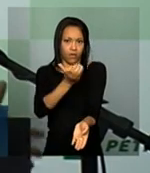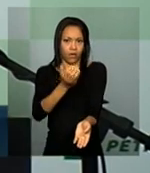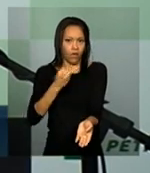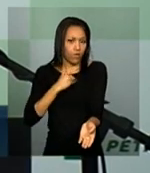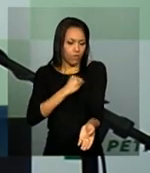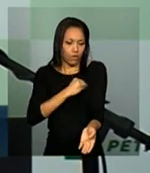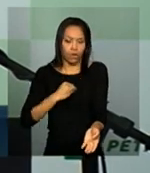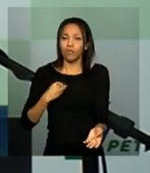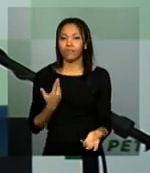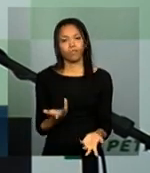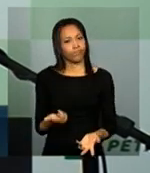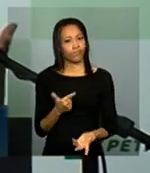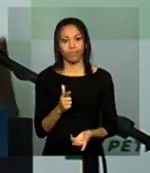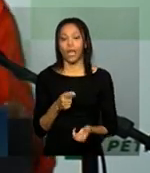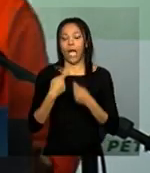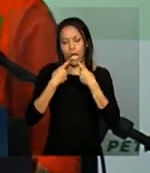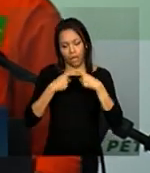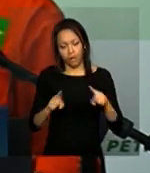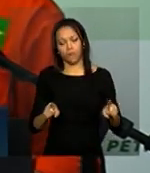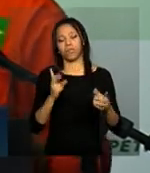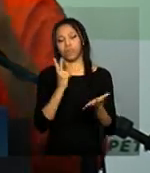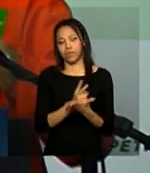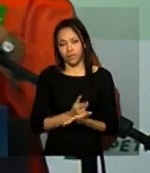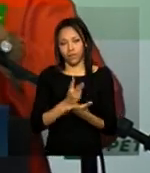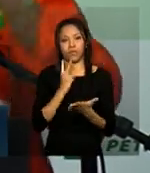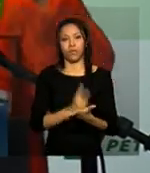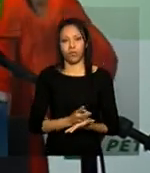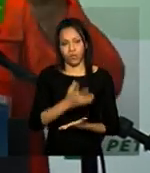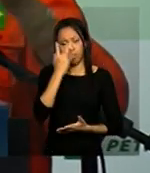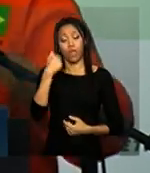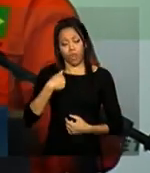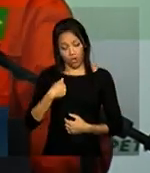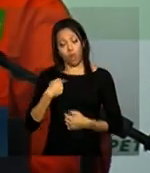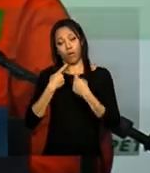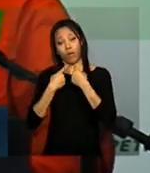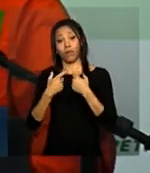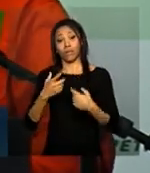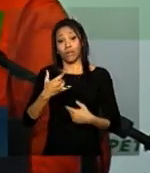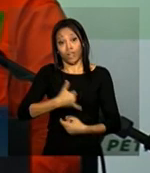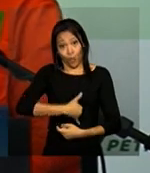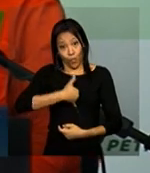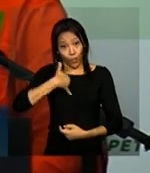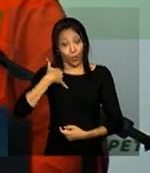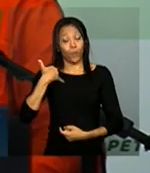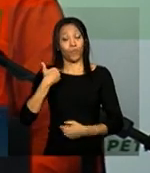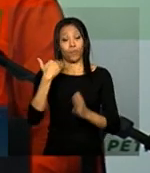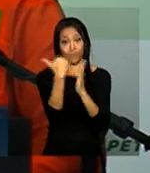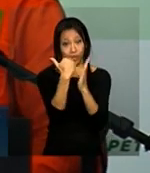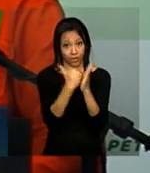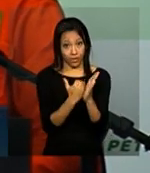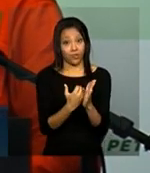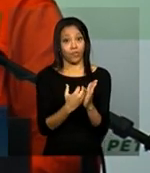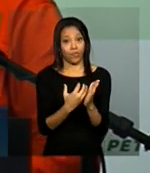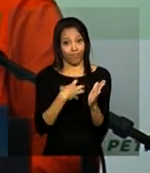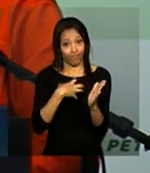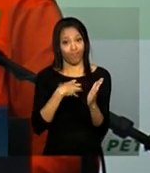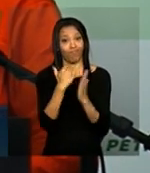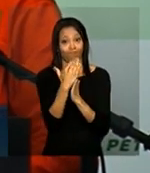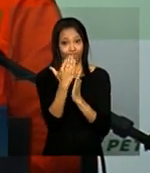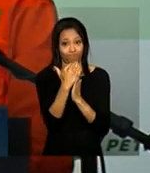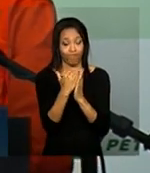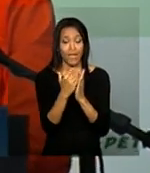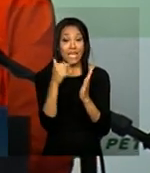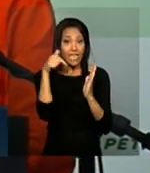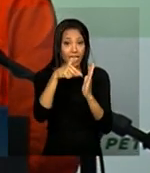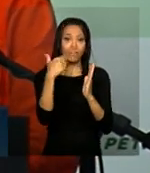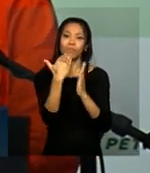É esses as queixas que nós temos. Eu tenho muito orgulho desse programa e tenho certeza que ele